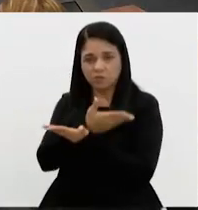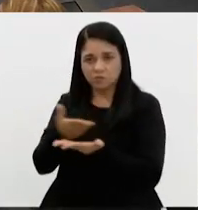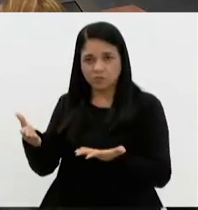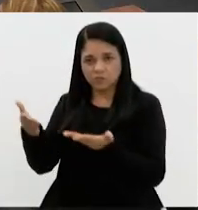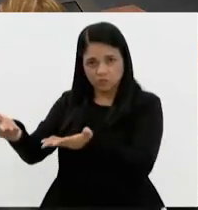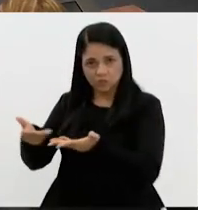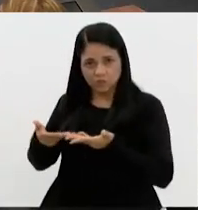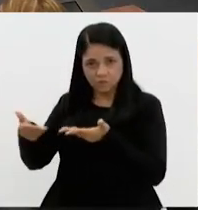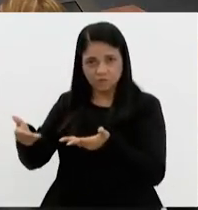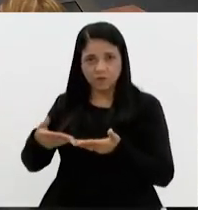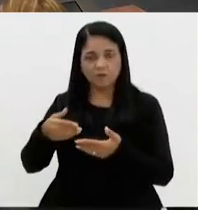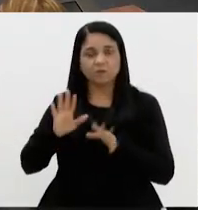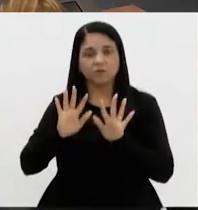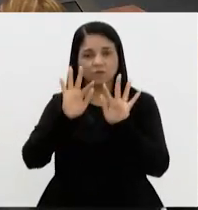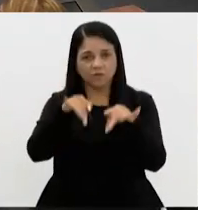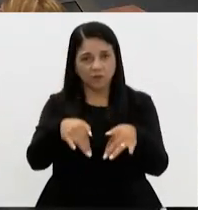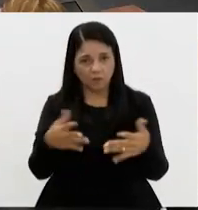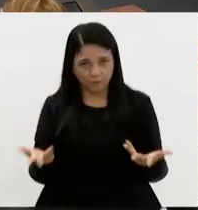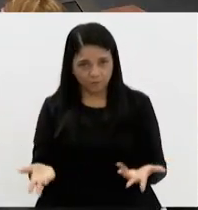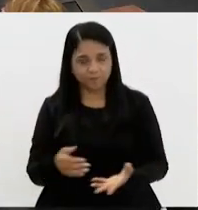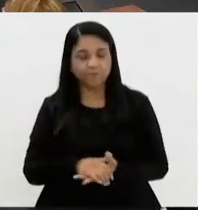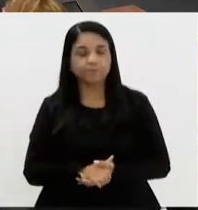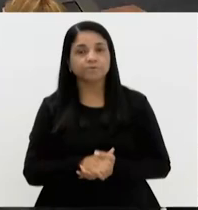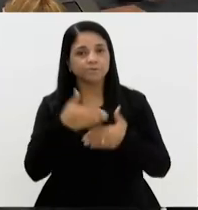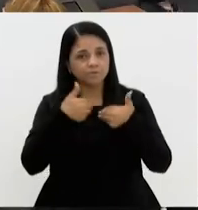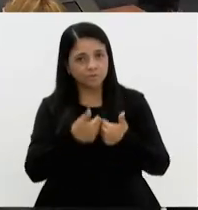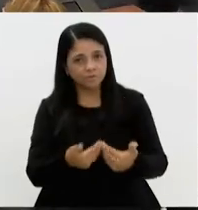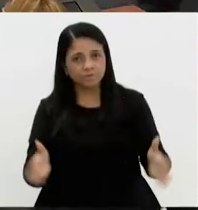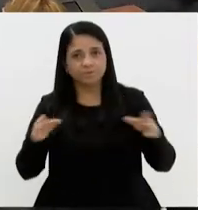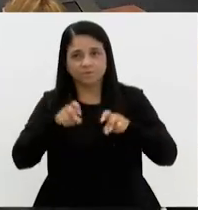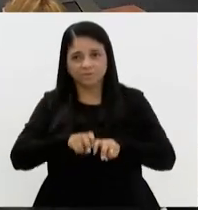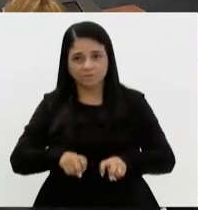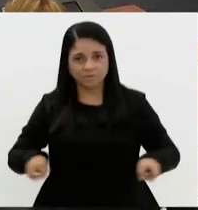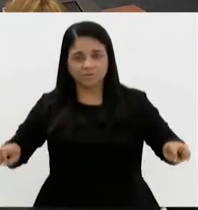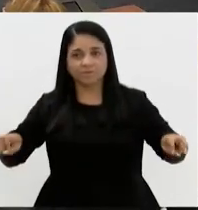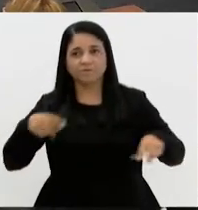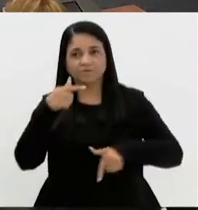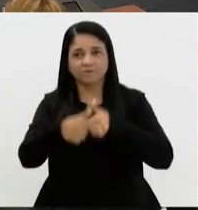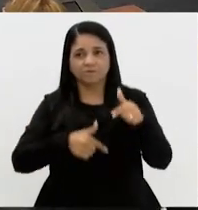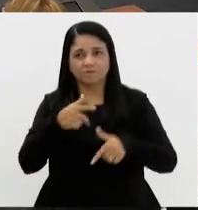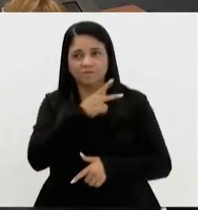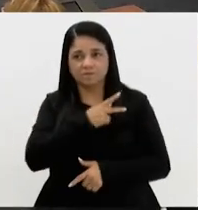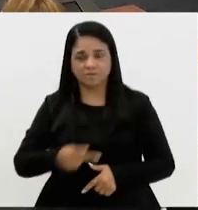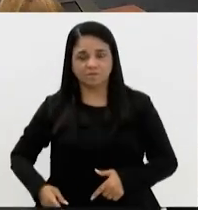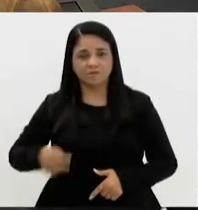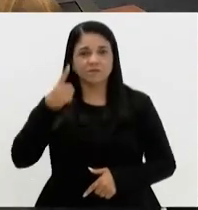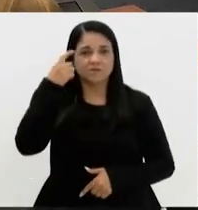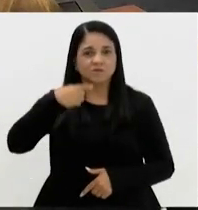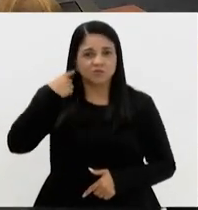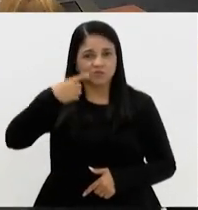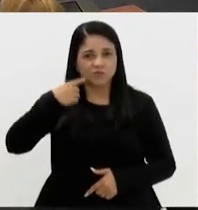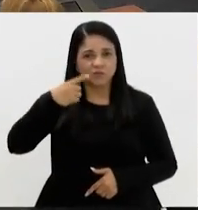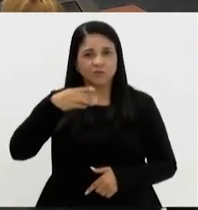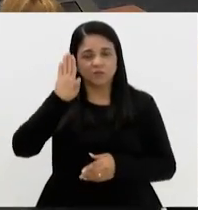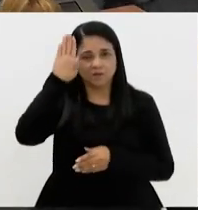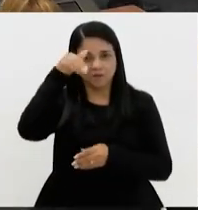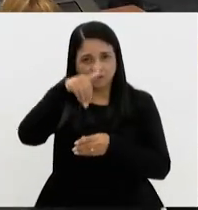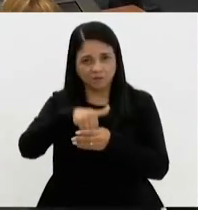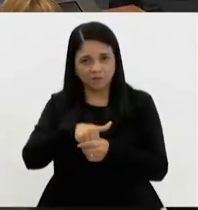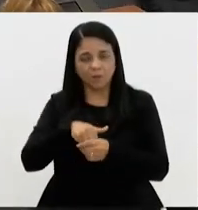do terceiro painel para Biru os trabalhos da mesa convido o presidente da Comissão de Direito Eleitoral Márcio